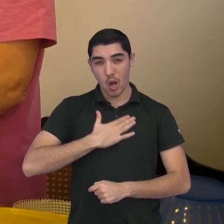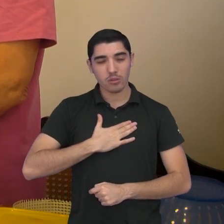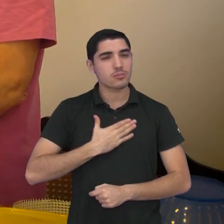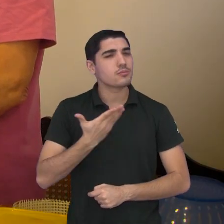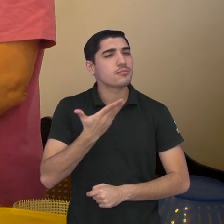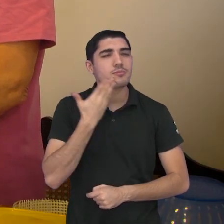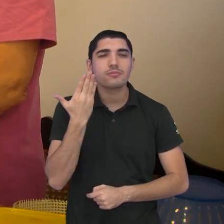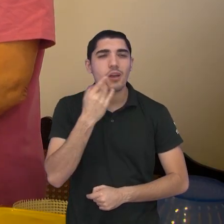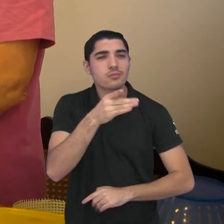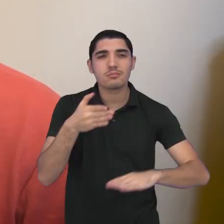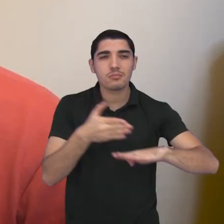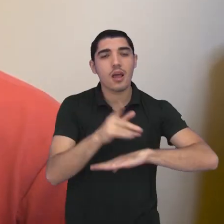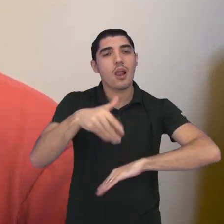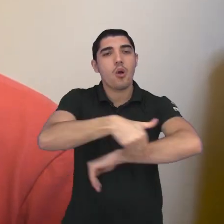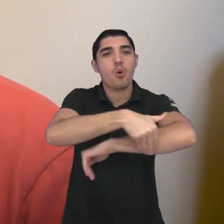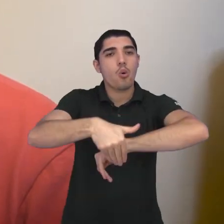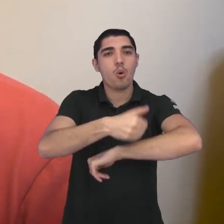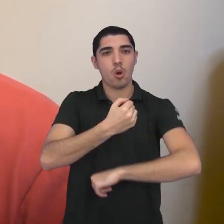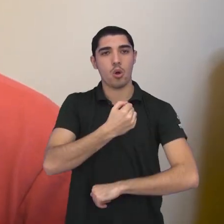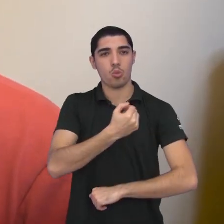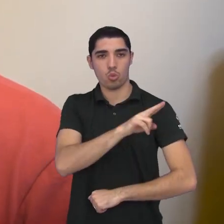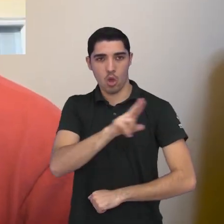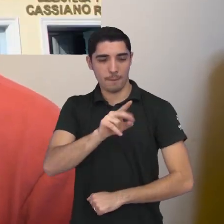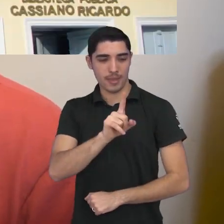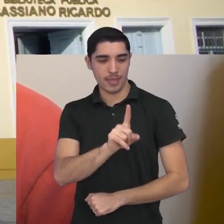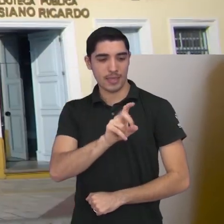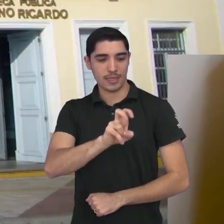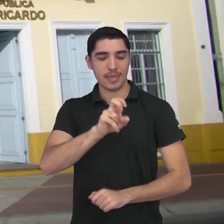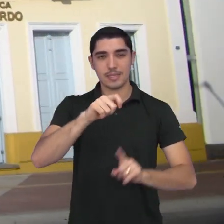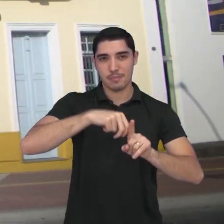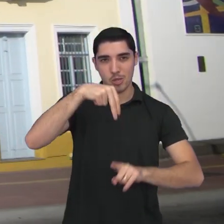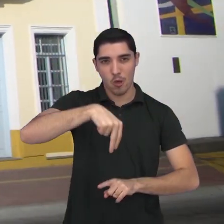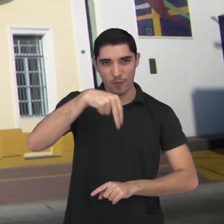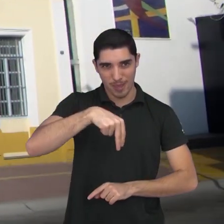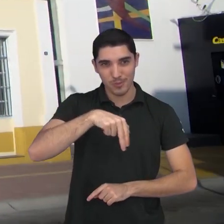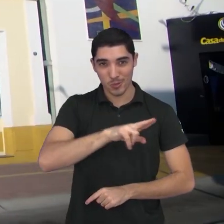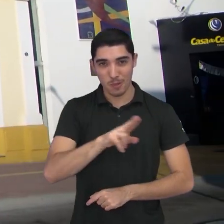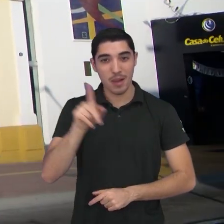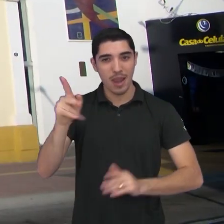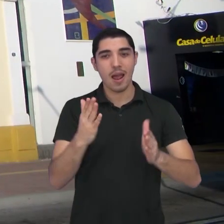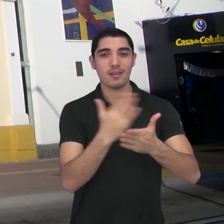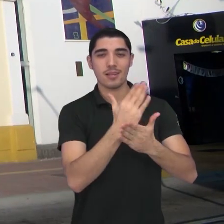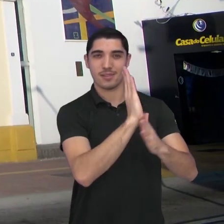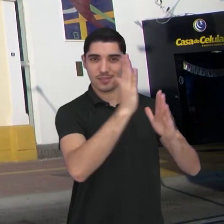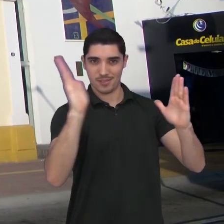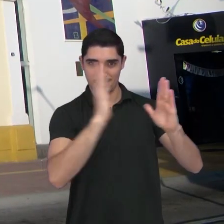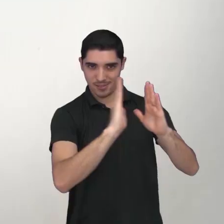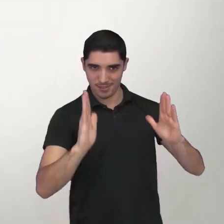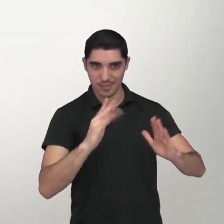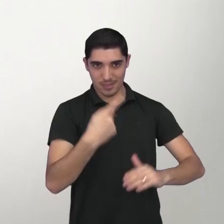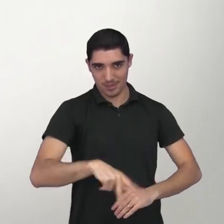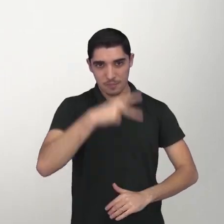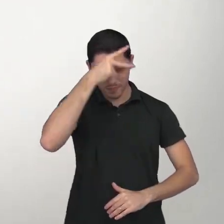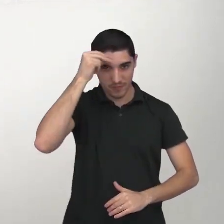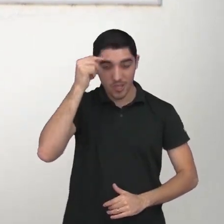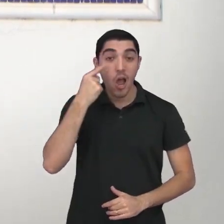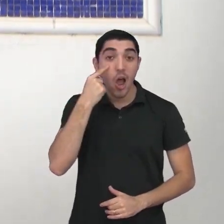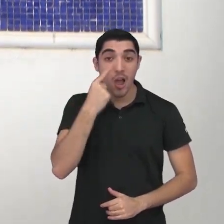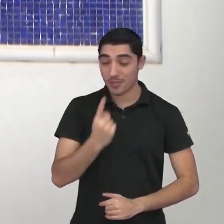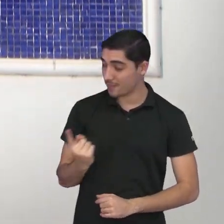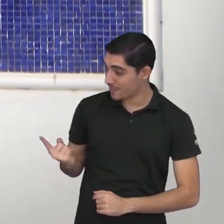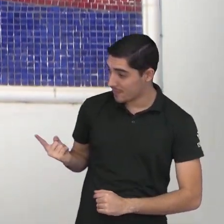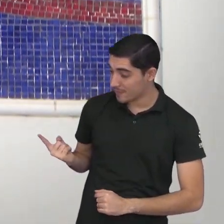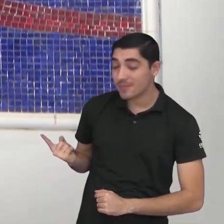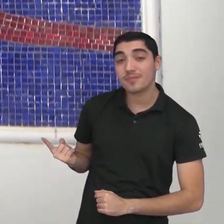15 de Novembro, Isso. na Biblioteca Pública, né? Uhum. Você passa lá, você já consegue ver ela do outro lado da rua, porque se você passar ela